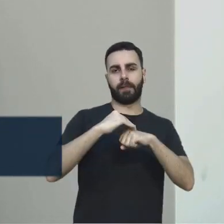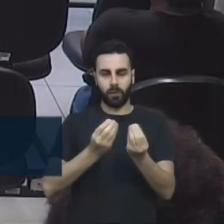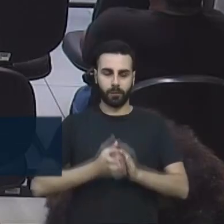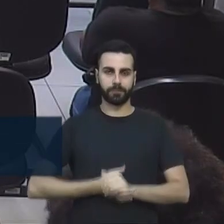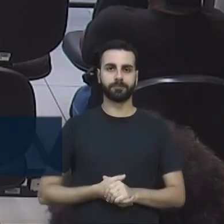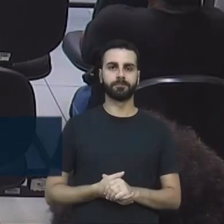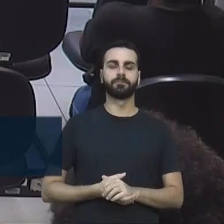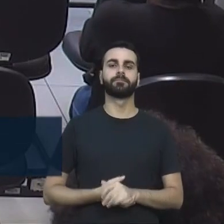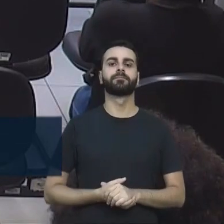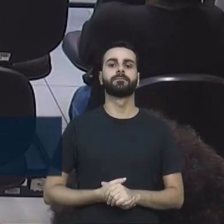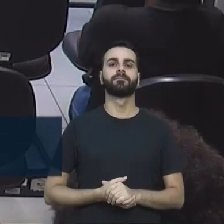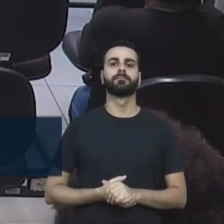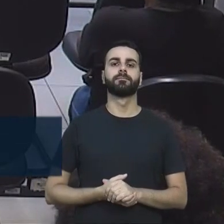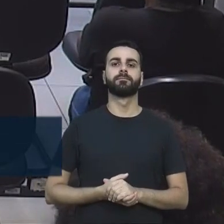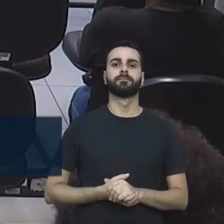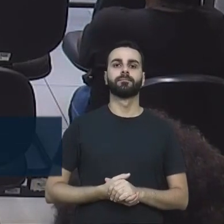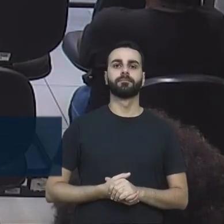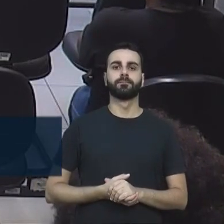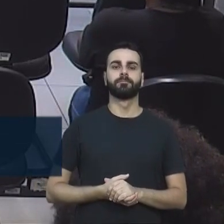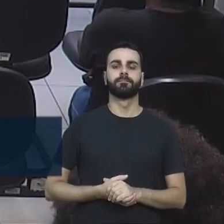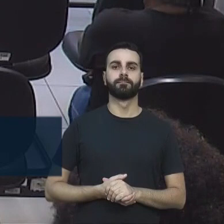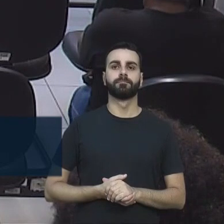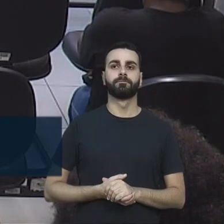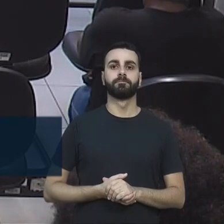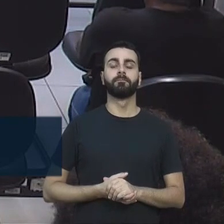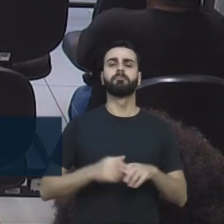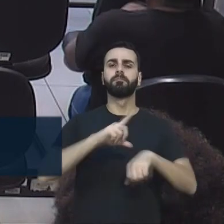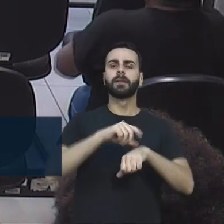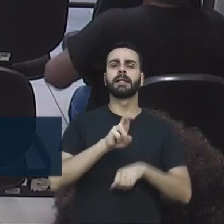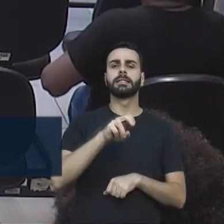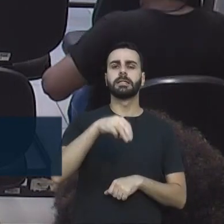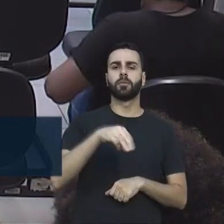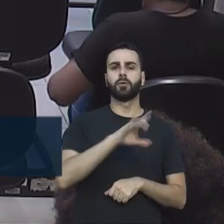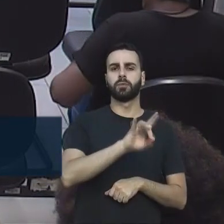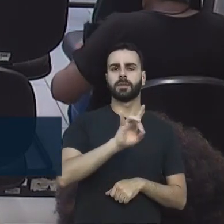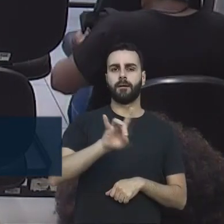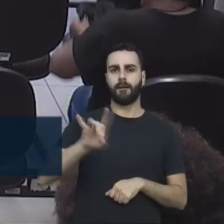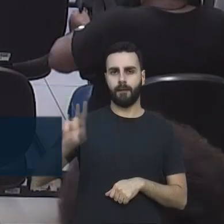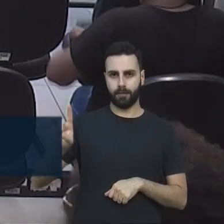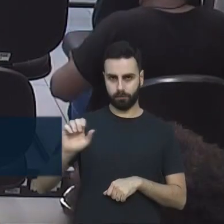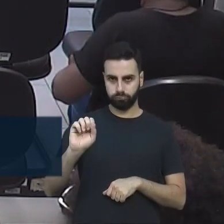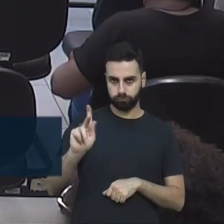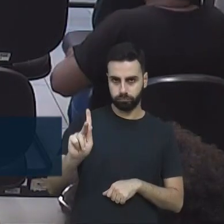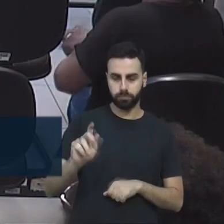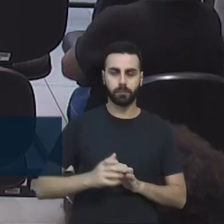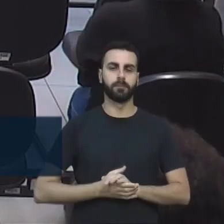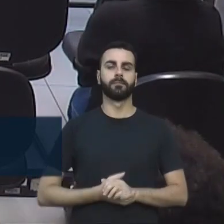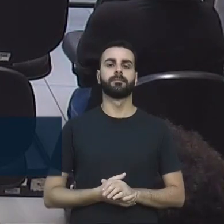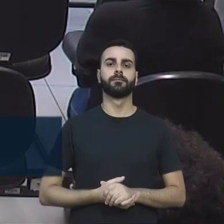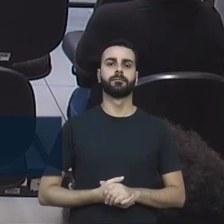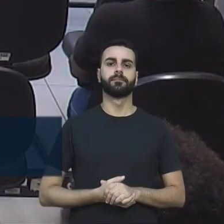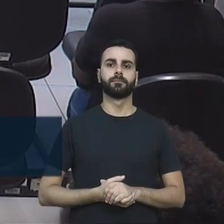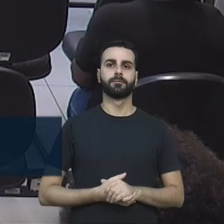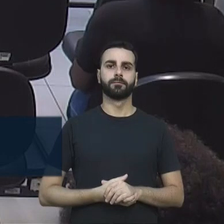amor ainda que seja uma referência regional com relação ao acolhimento de pessoas idosas o local carece de assistência do poder